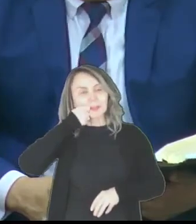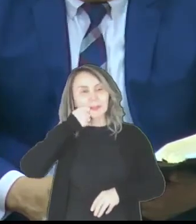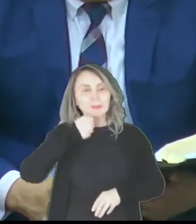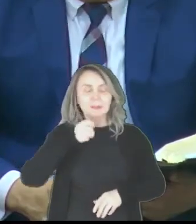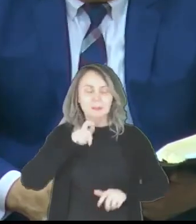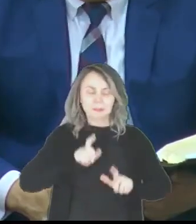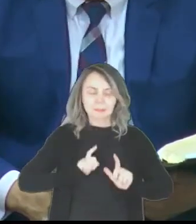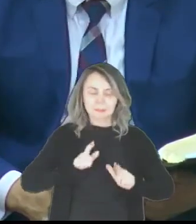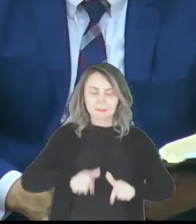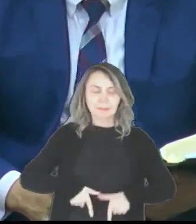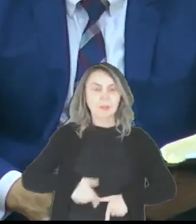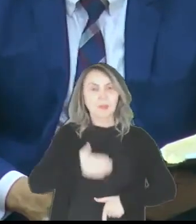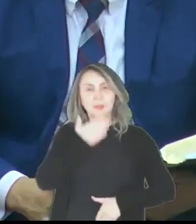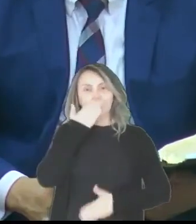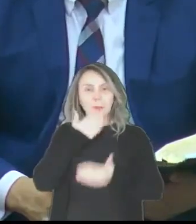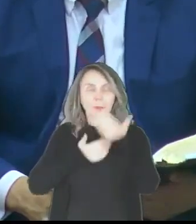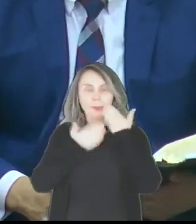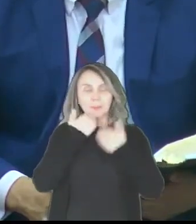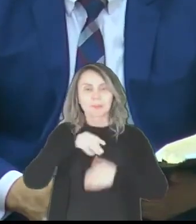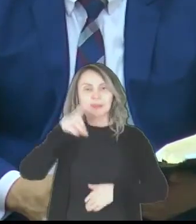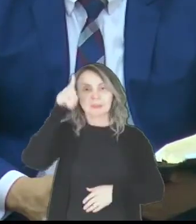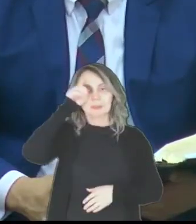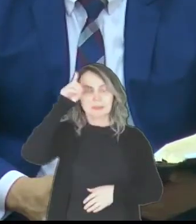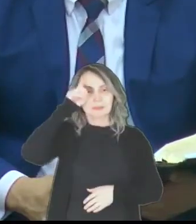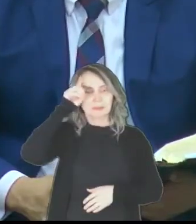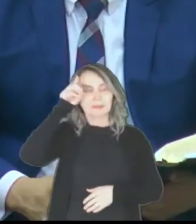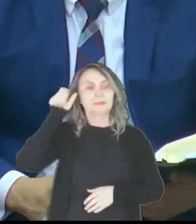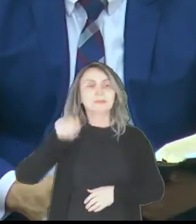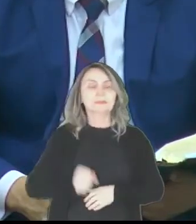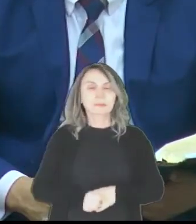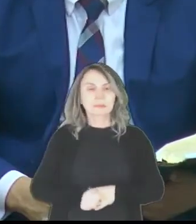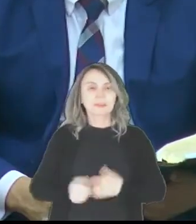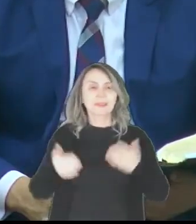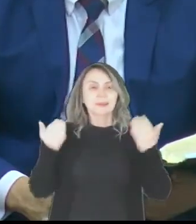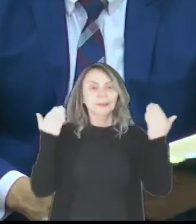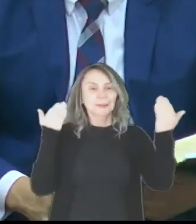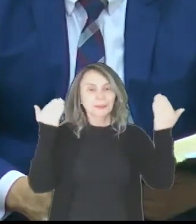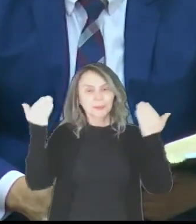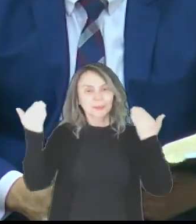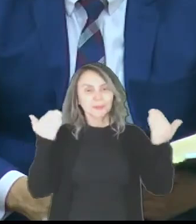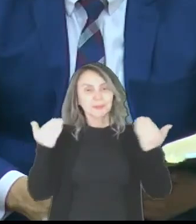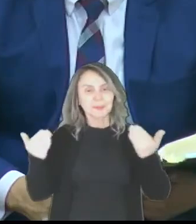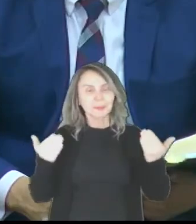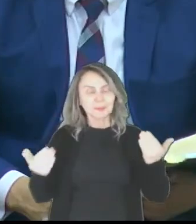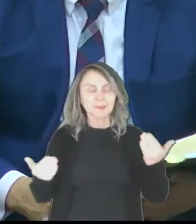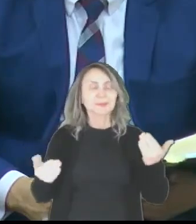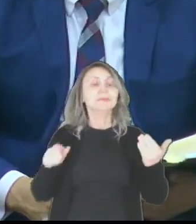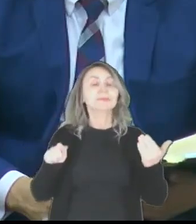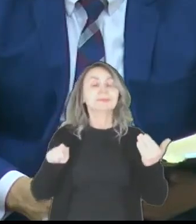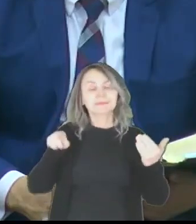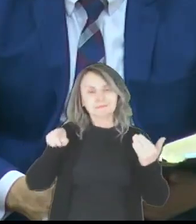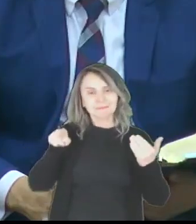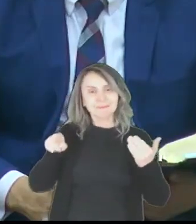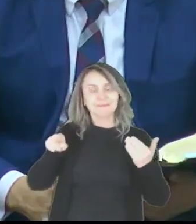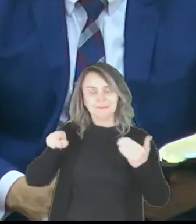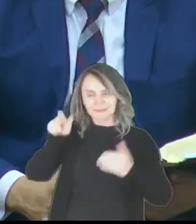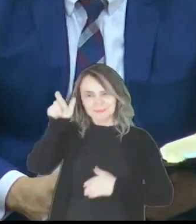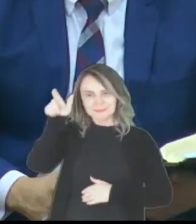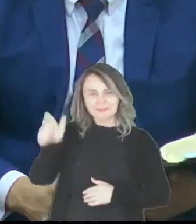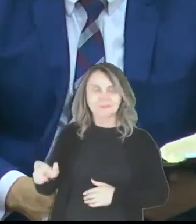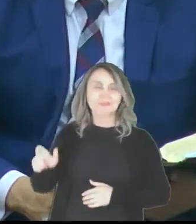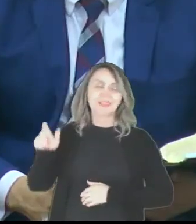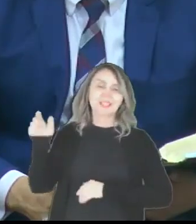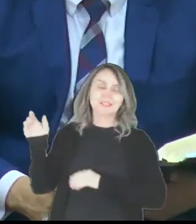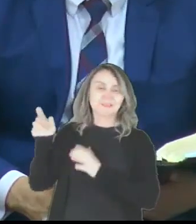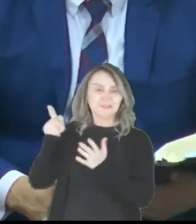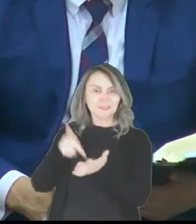40 anos, era uma figura do verdadeiro pão. Aquele pão era um pão que matava a fome de quê?